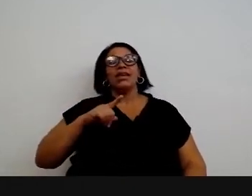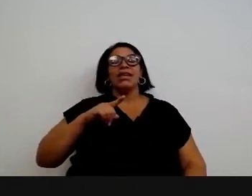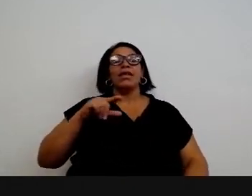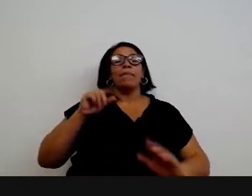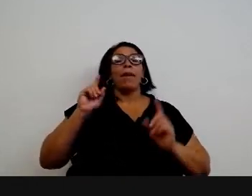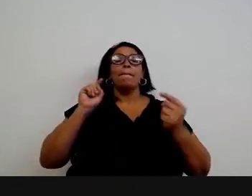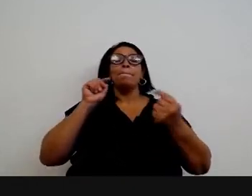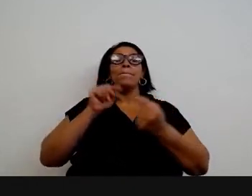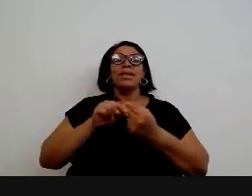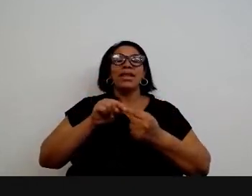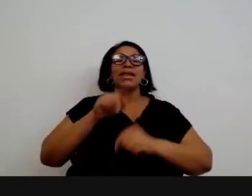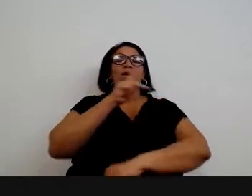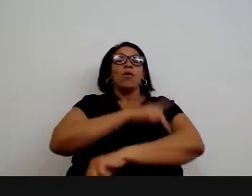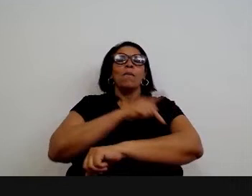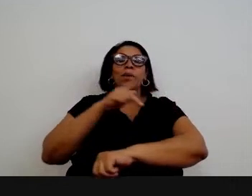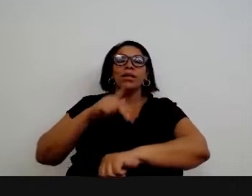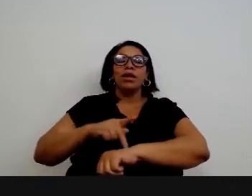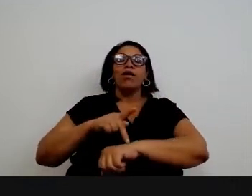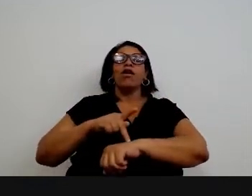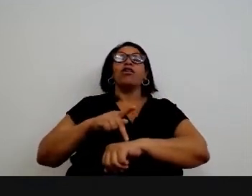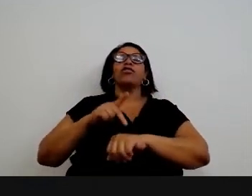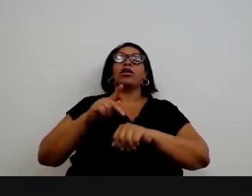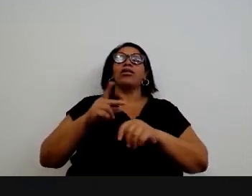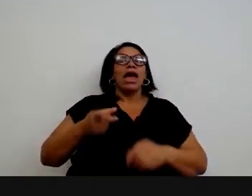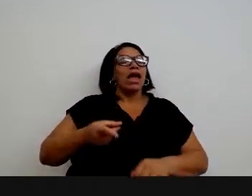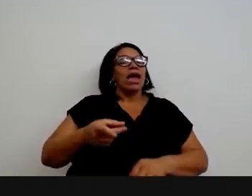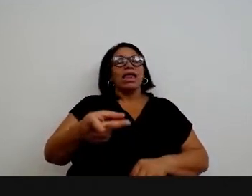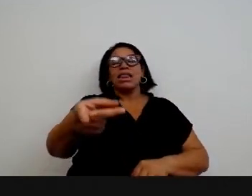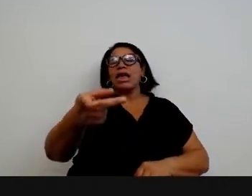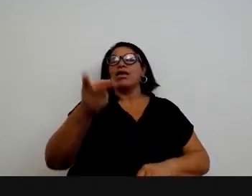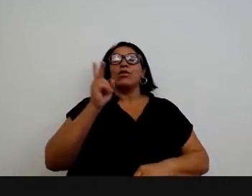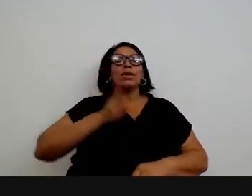longa, né? Para continuar impactando